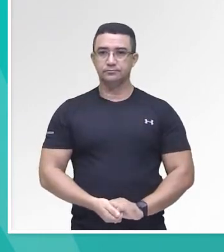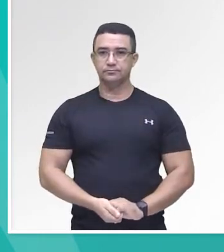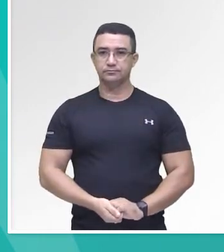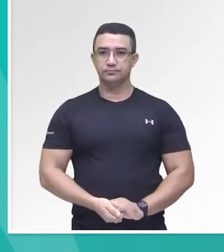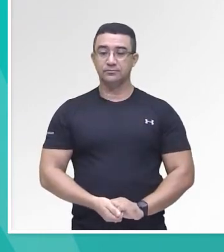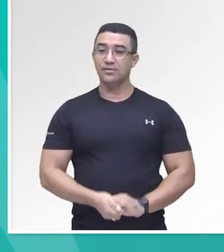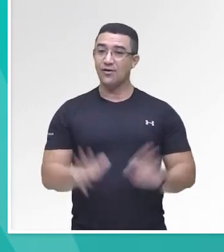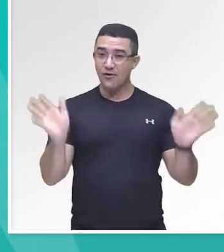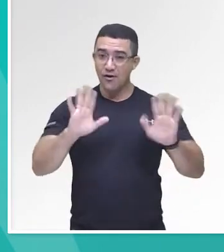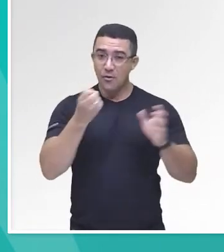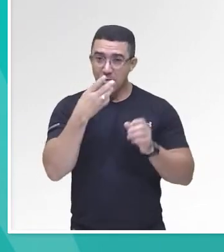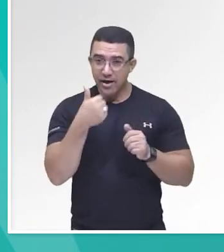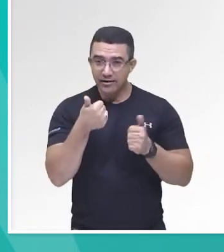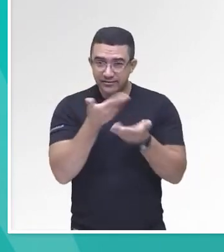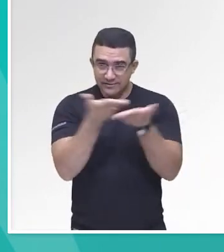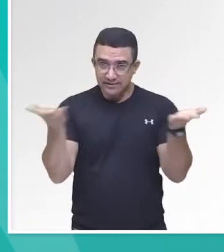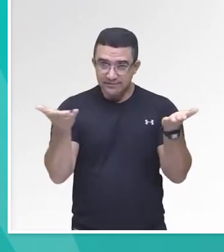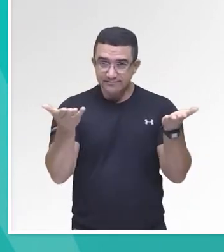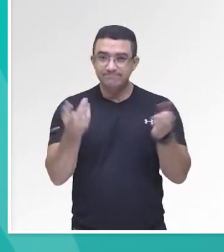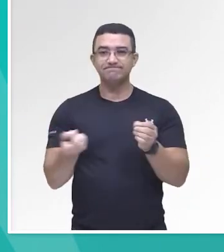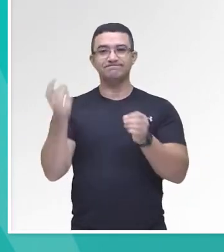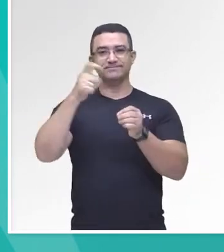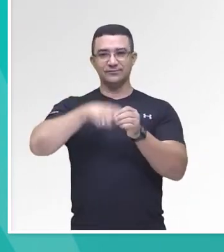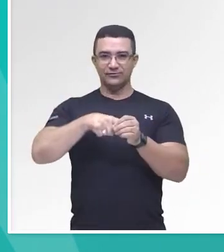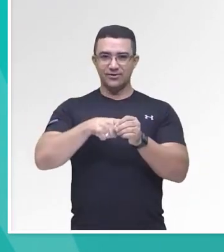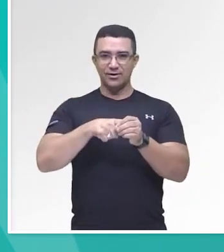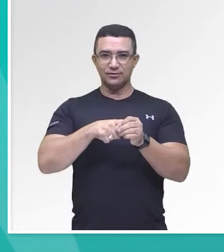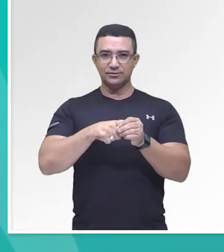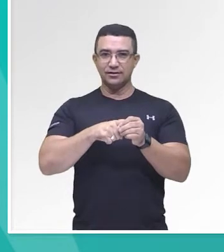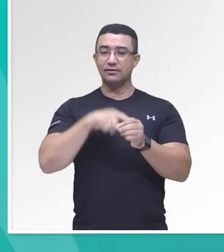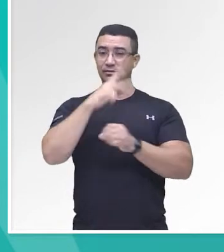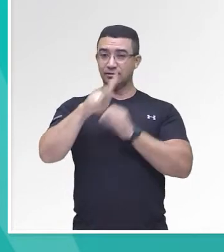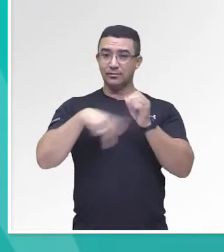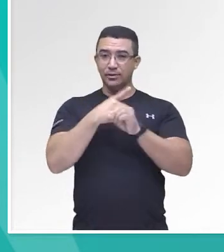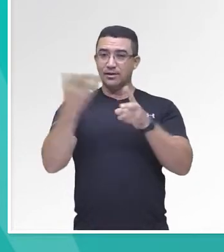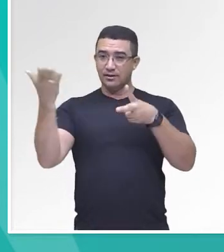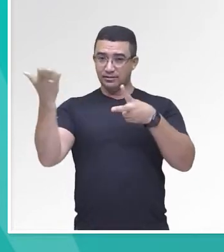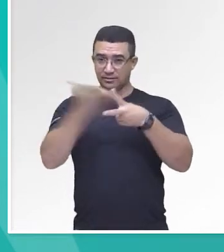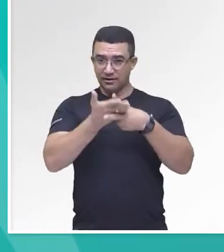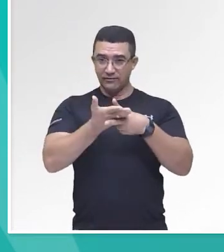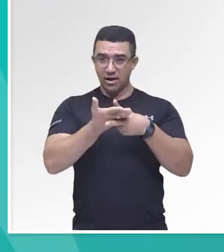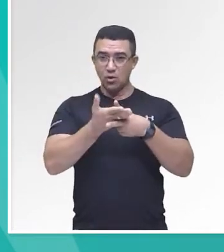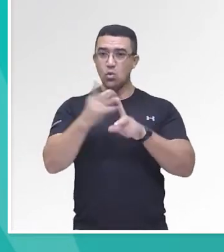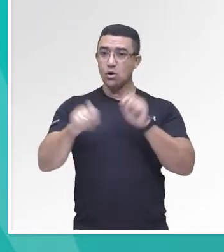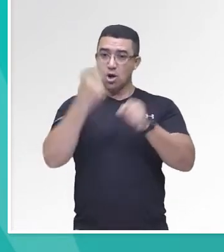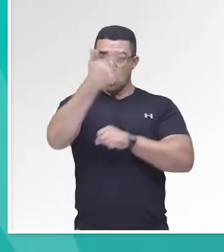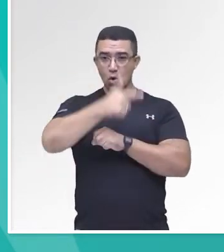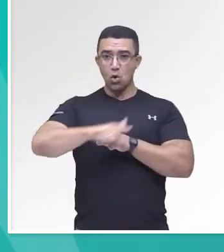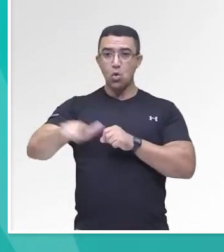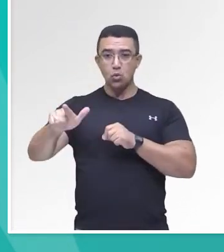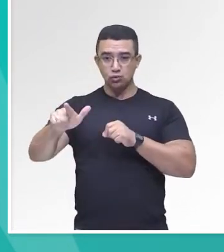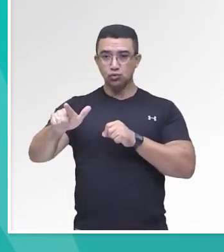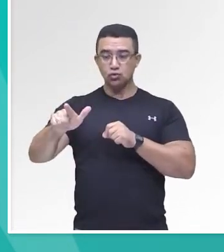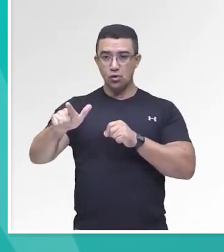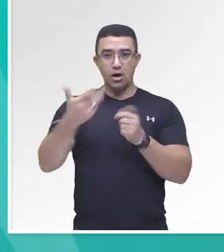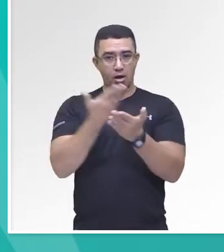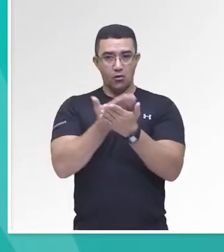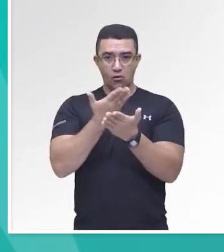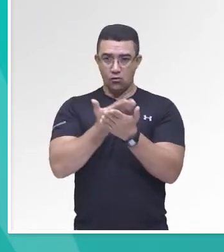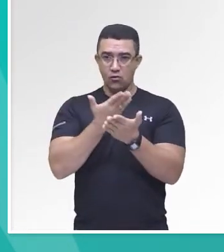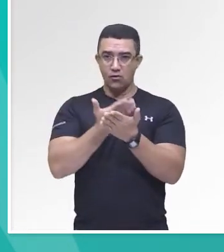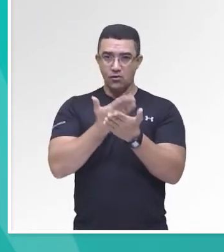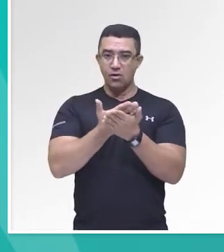Tudo bem com vocês? Estamos de volta depois do nosso intervalo para darmos continuidade a essa nossa aula